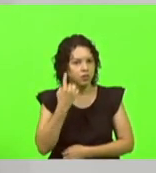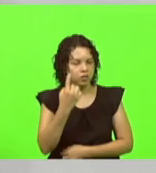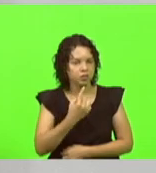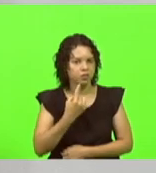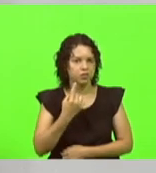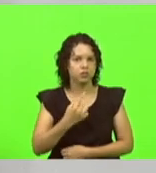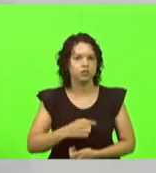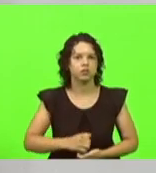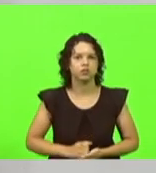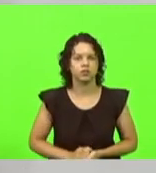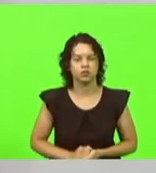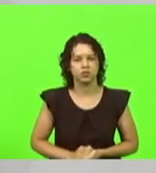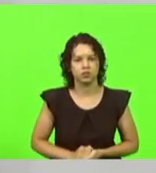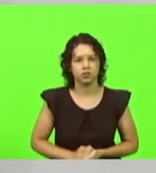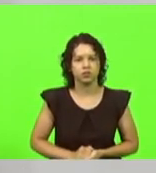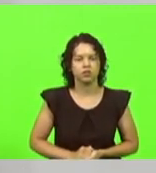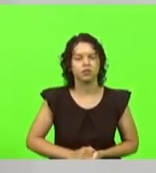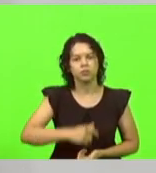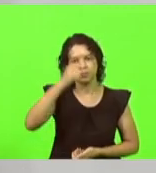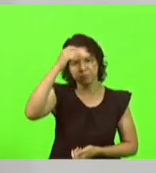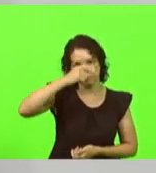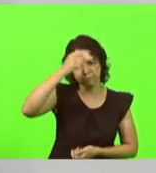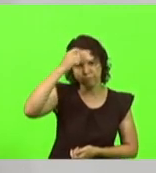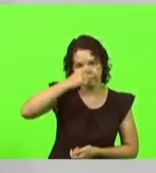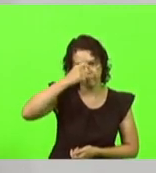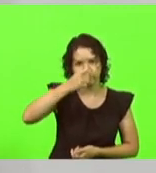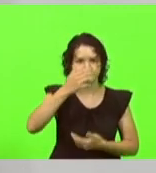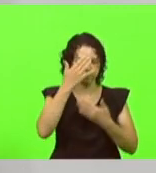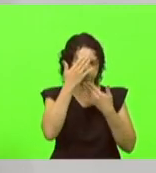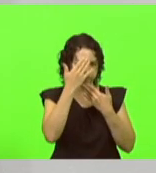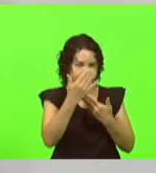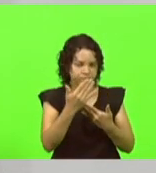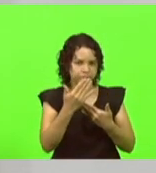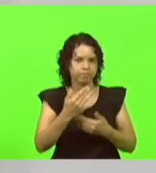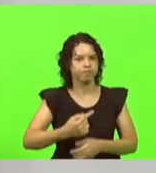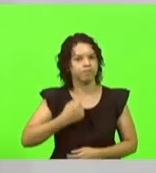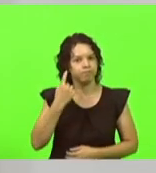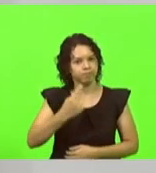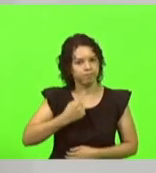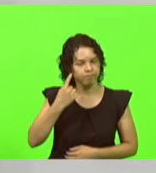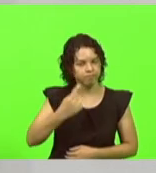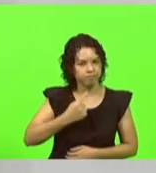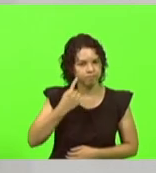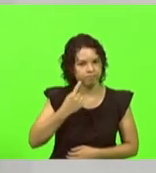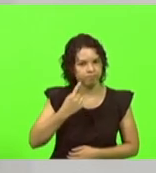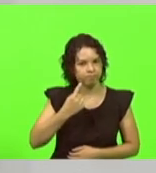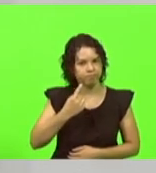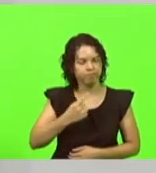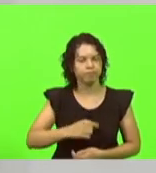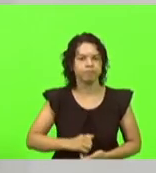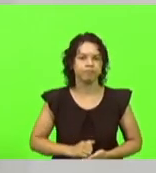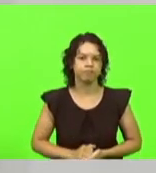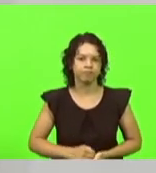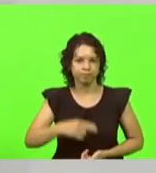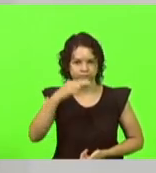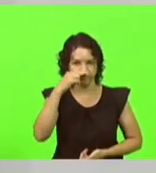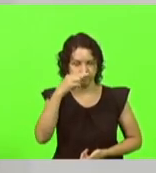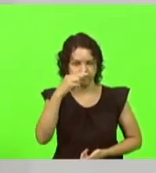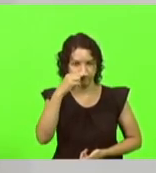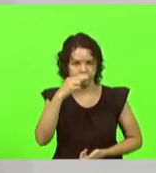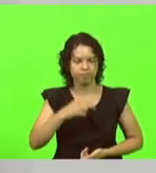deputado Maurício Scudillac. Muito obrigado, deputado Nazareno Martins, esse